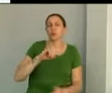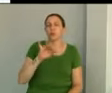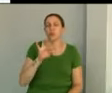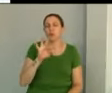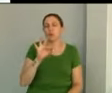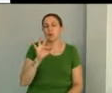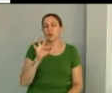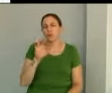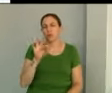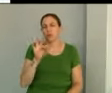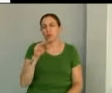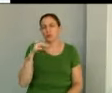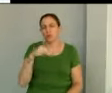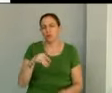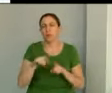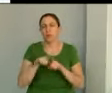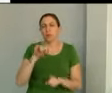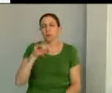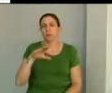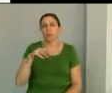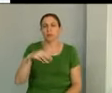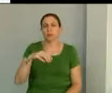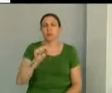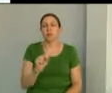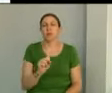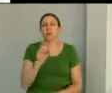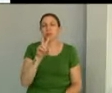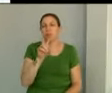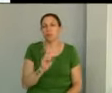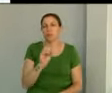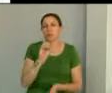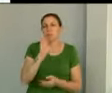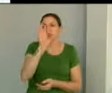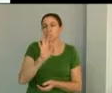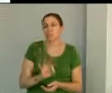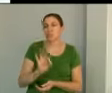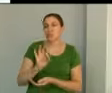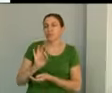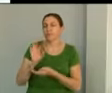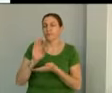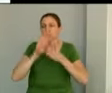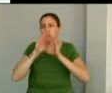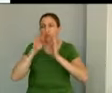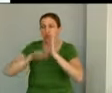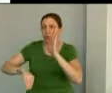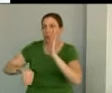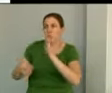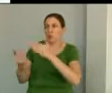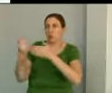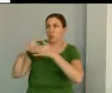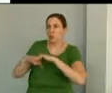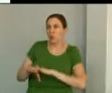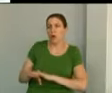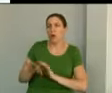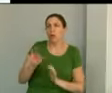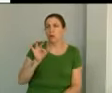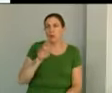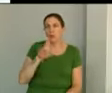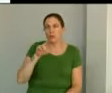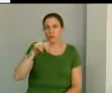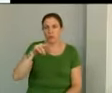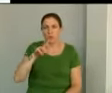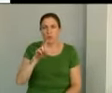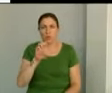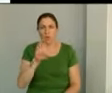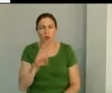já é descontado do repasse e esse valor já é depositado automaticamente na conta do fundo. Essa conta do fundo fica, tá, é do governo